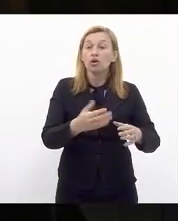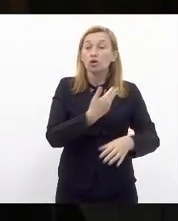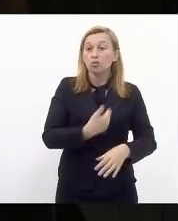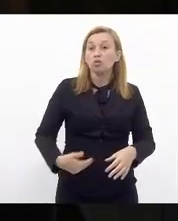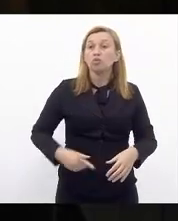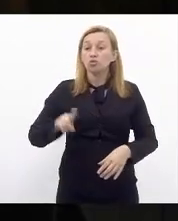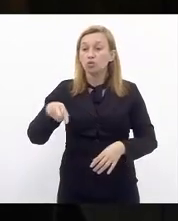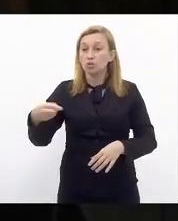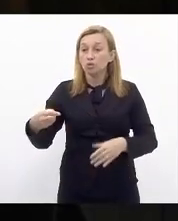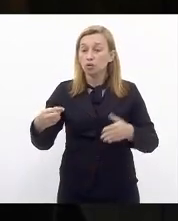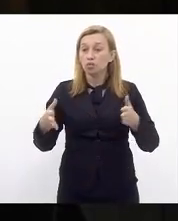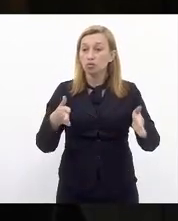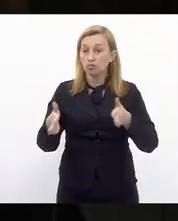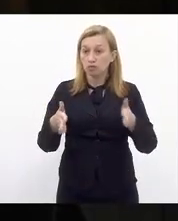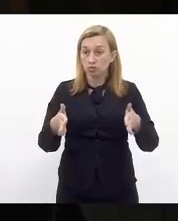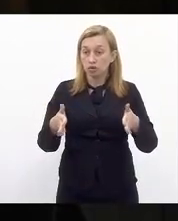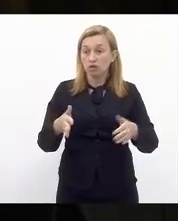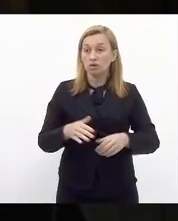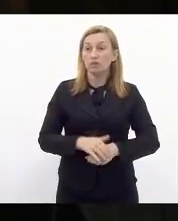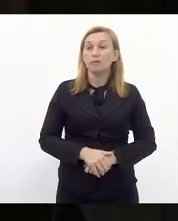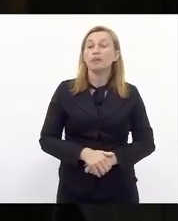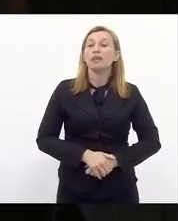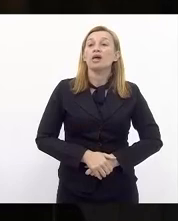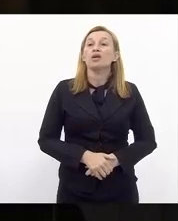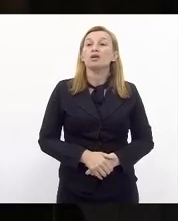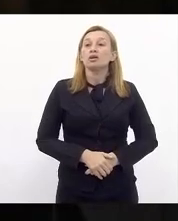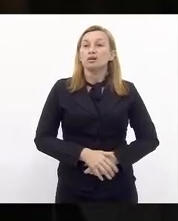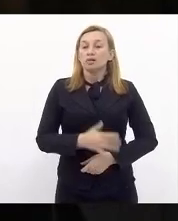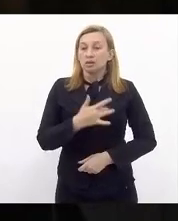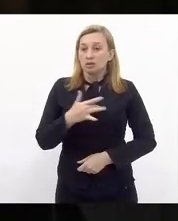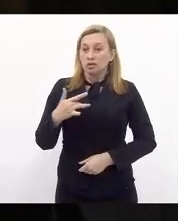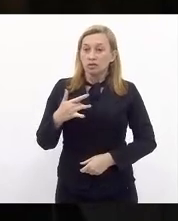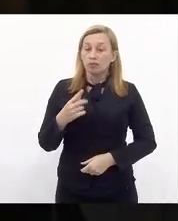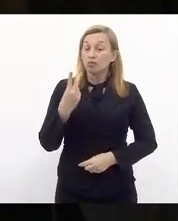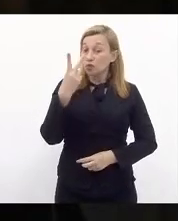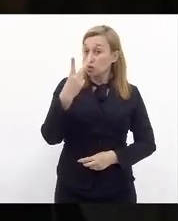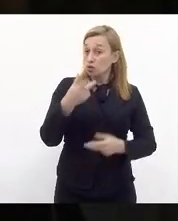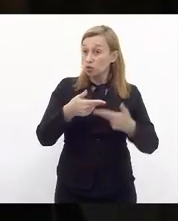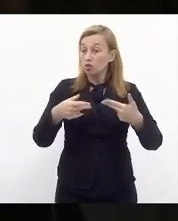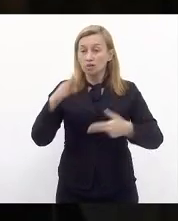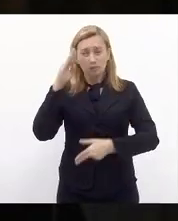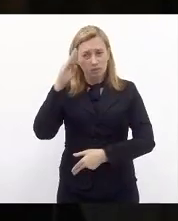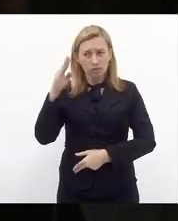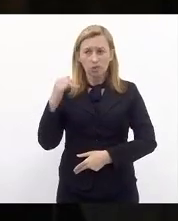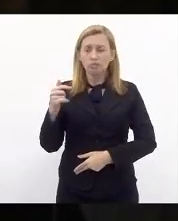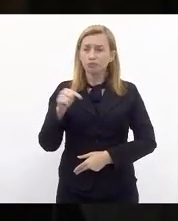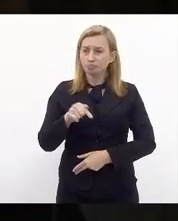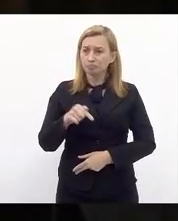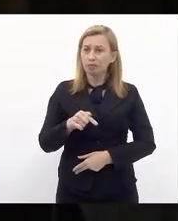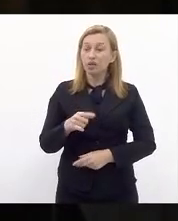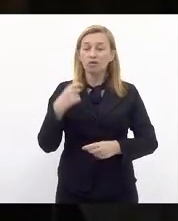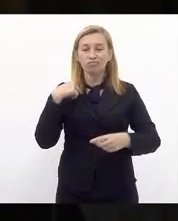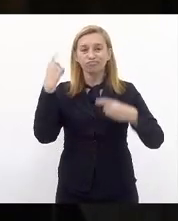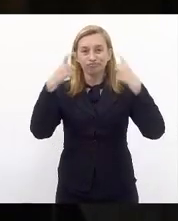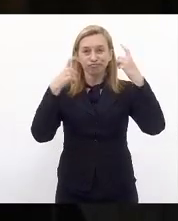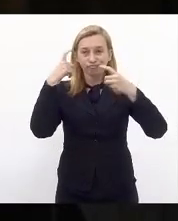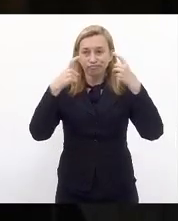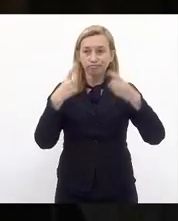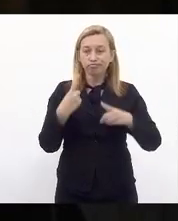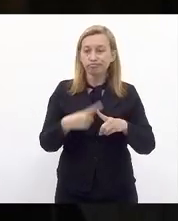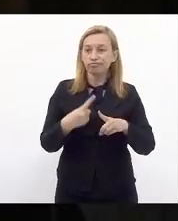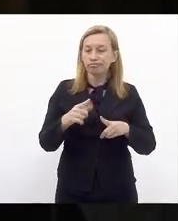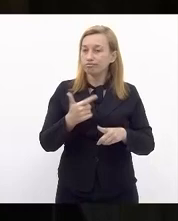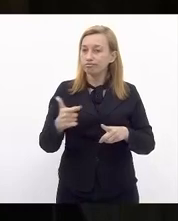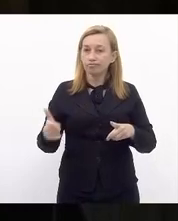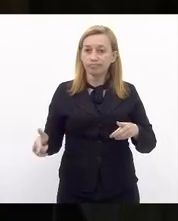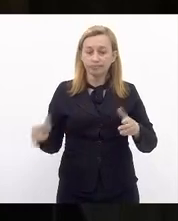período mas eu quero trazer que tu debate um elemento bem dois elementos bem pontuais que eu tô com uma preocupação porque não